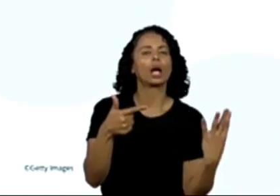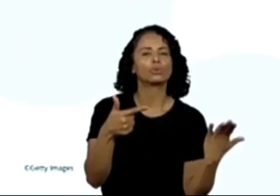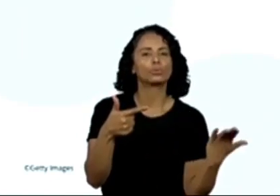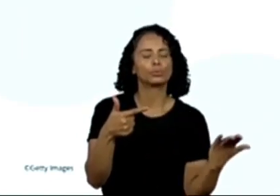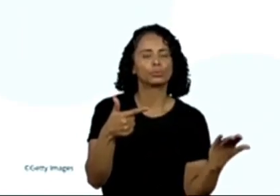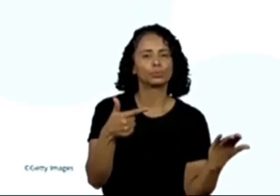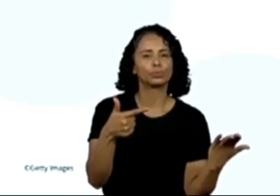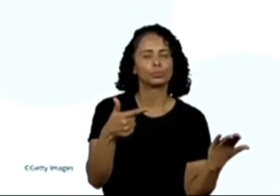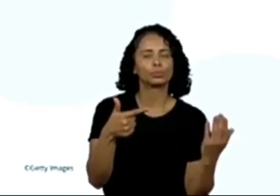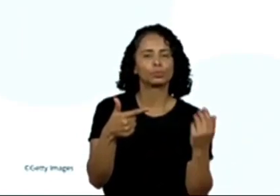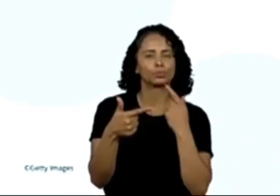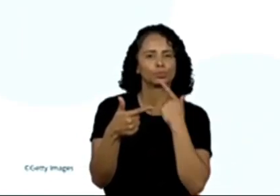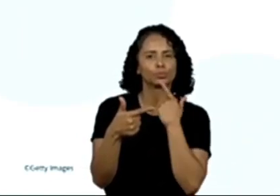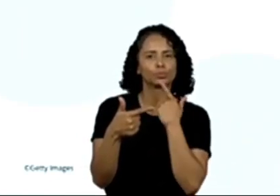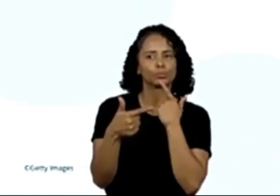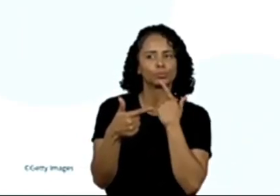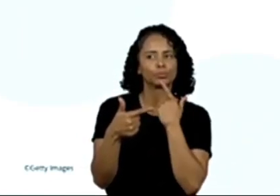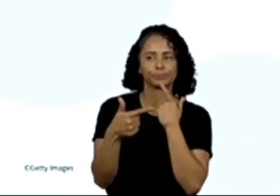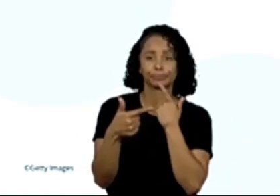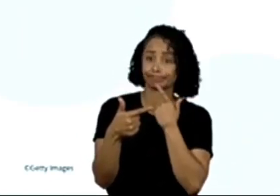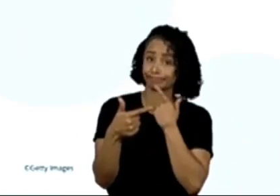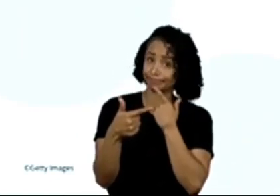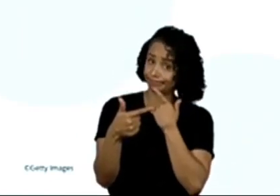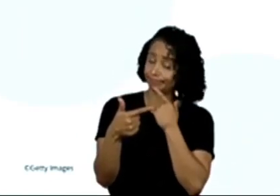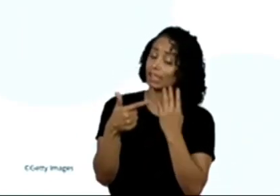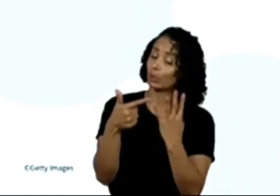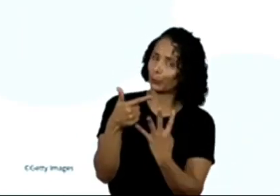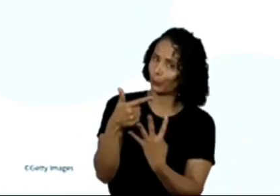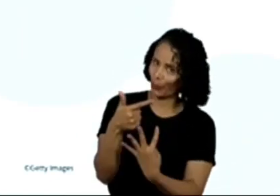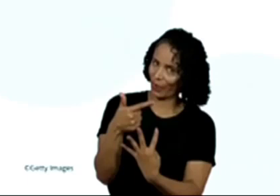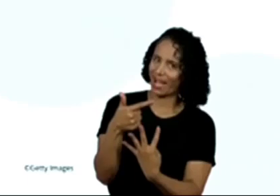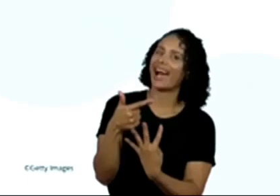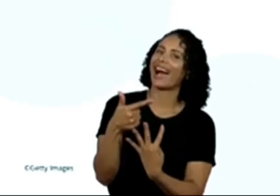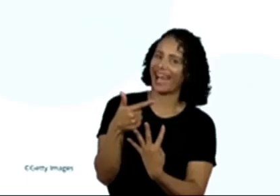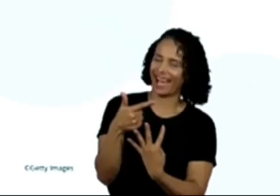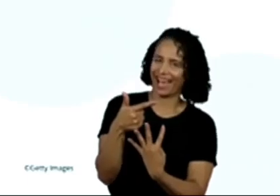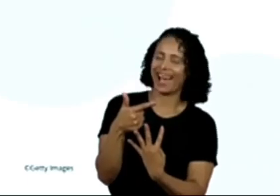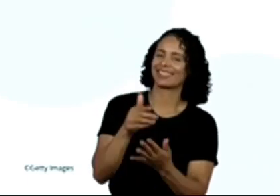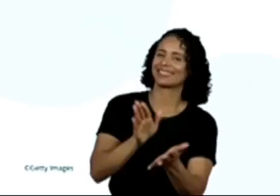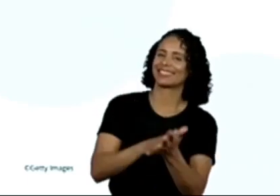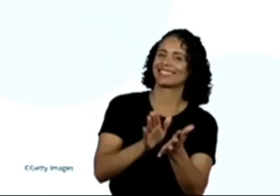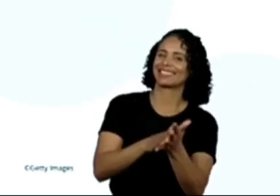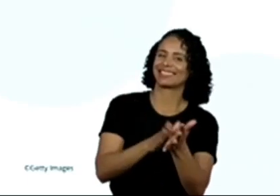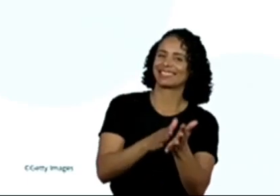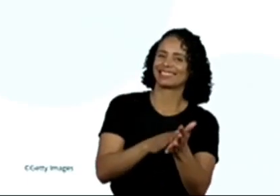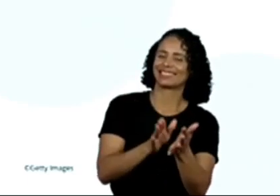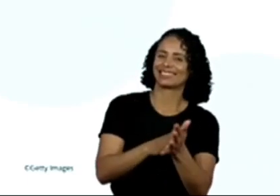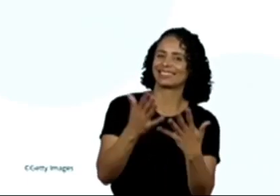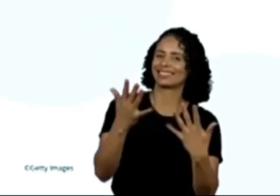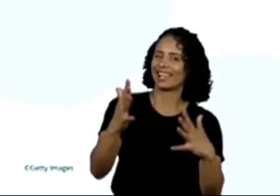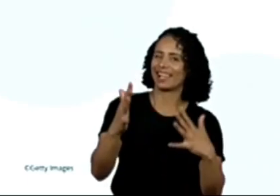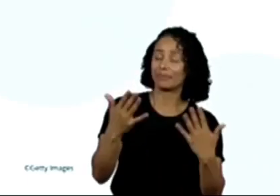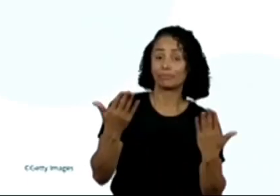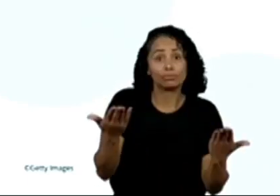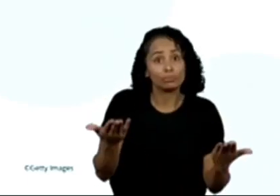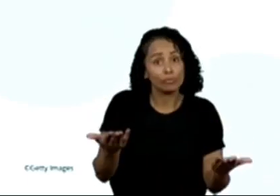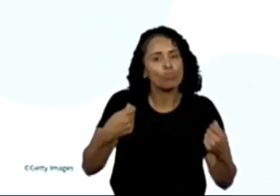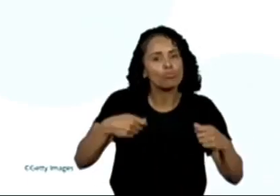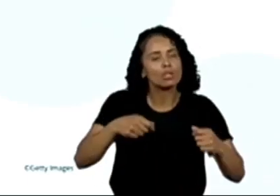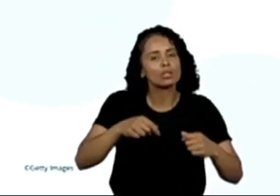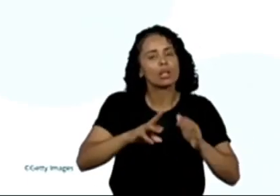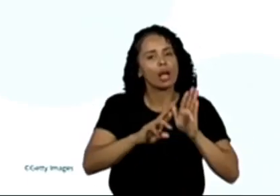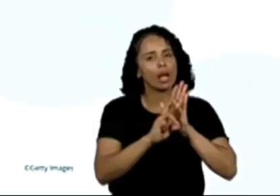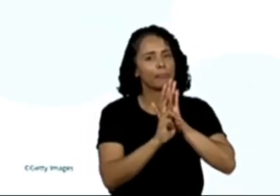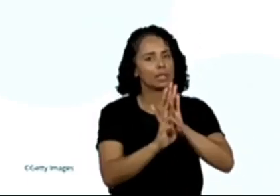Olha, 4. Boa, professora Adriana colocando isso mesmo, é 4. Então eu tenho que representar, né? Eu tenho